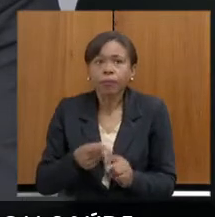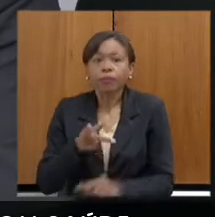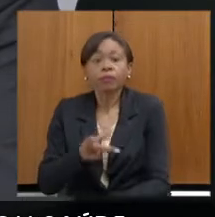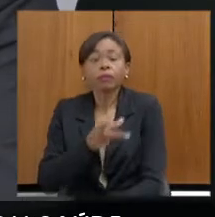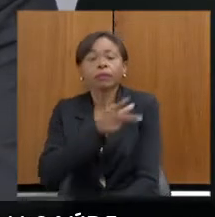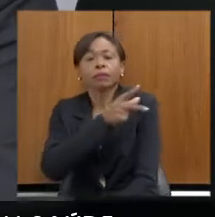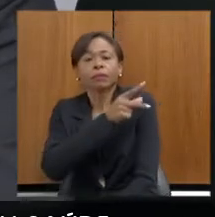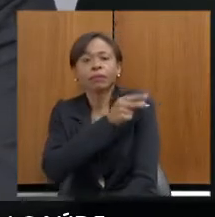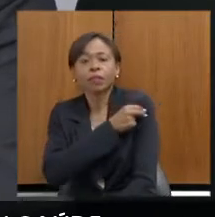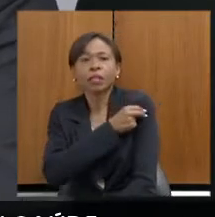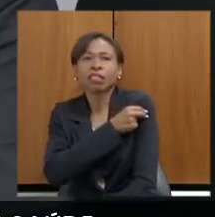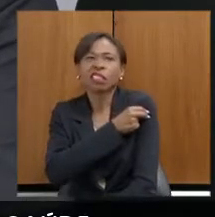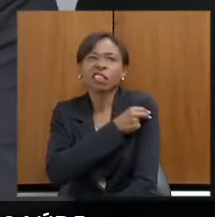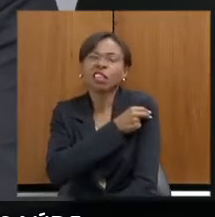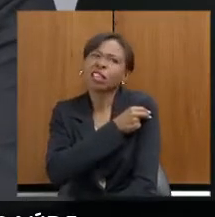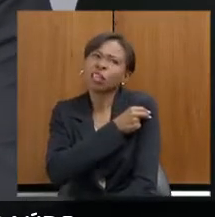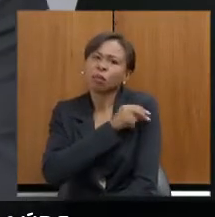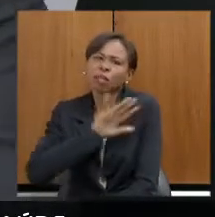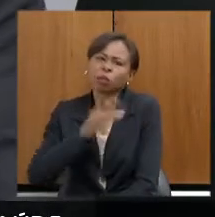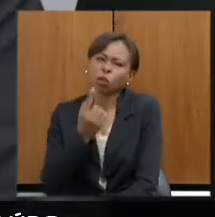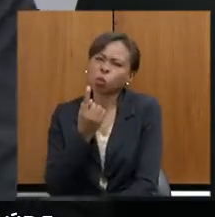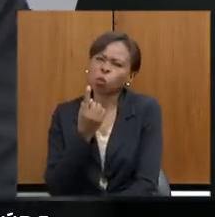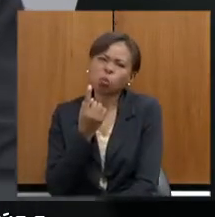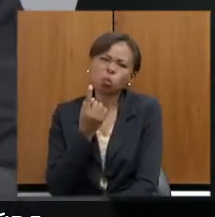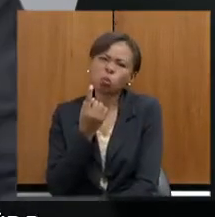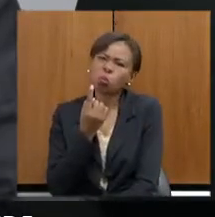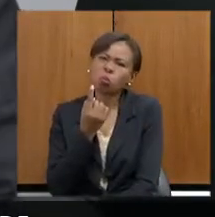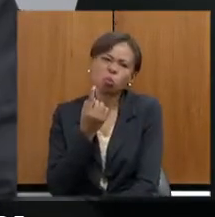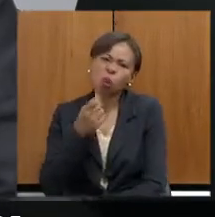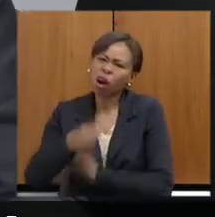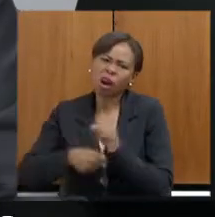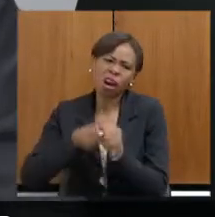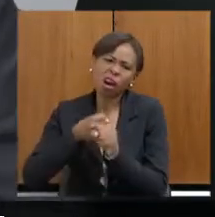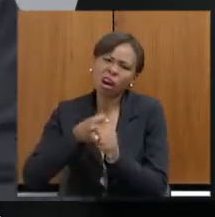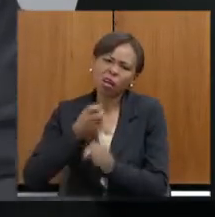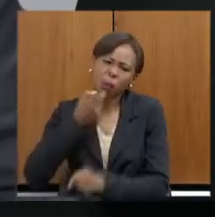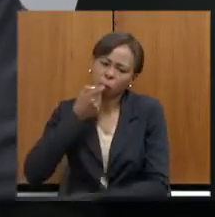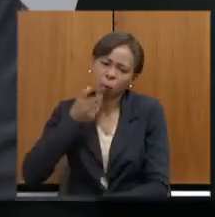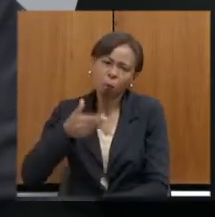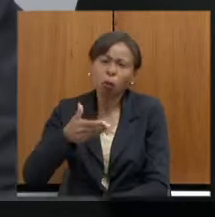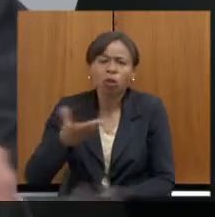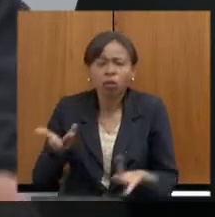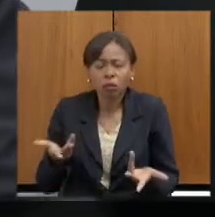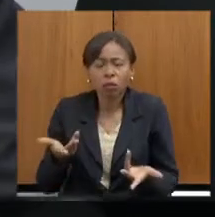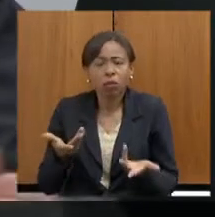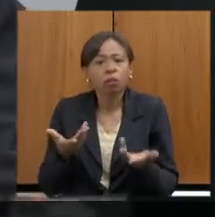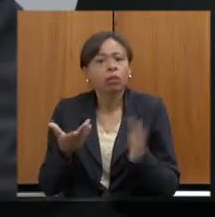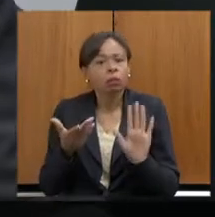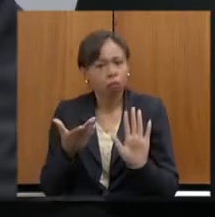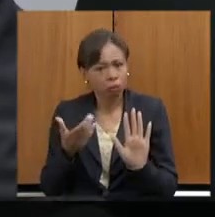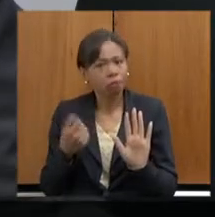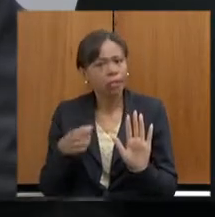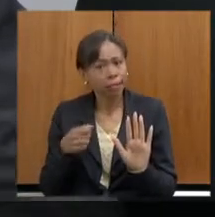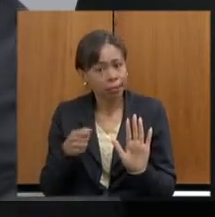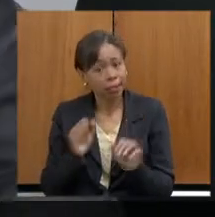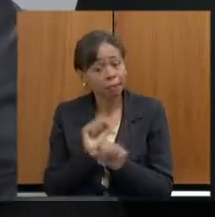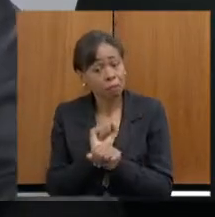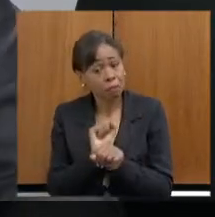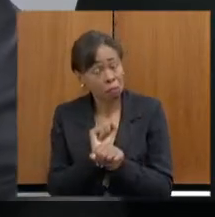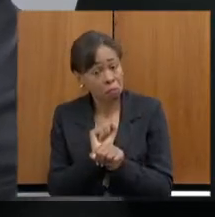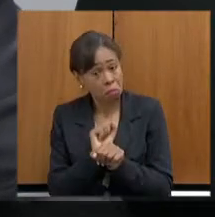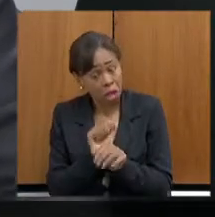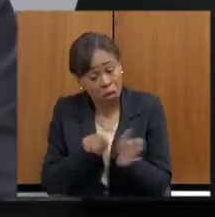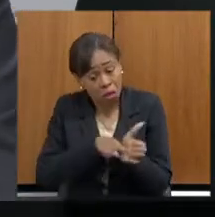tem mais de um ano um pouquinho mais um ano então a gente sabe que tem que se levar em consideração sim o tempo na ciência